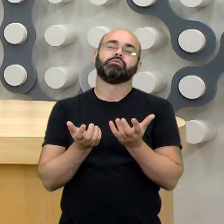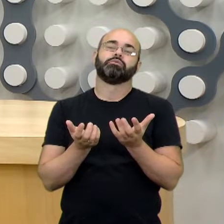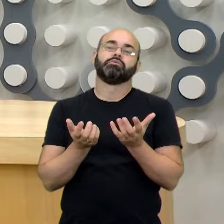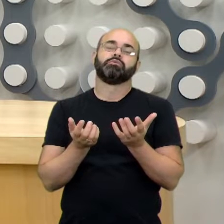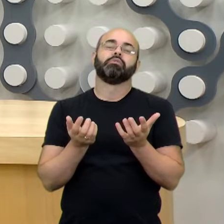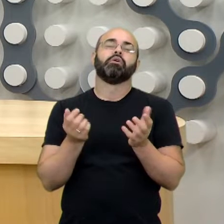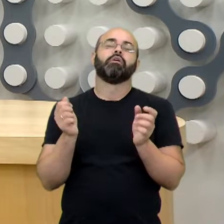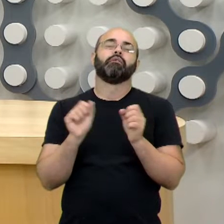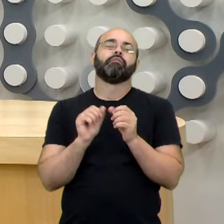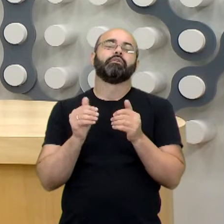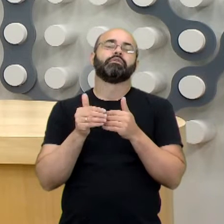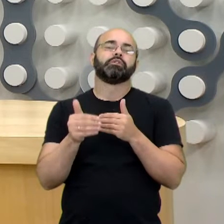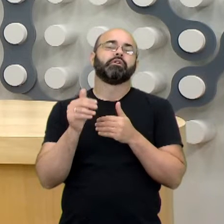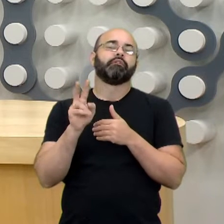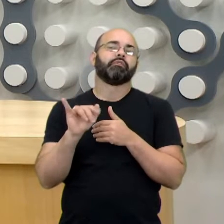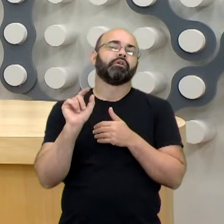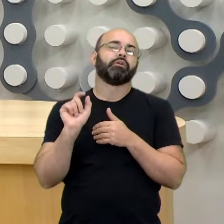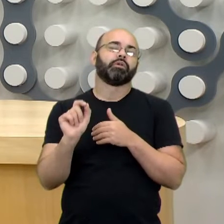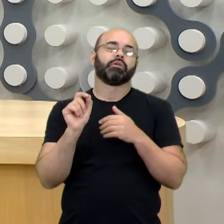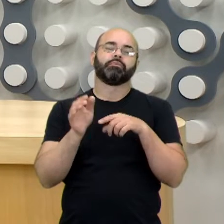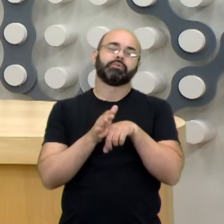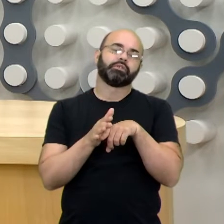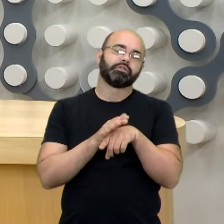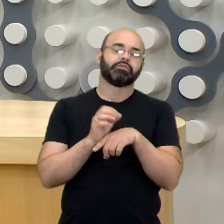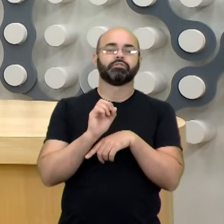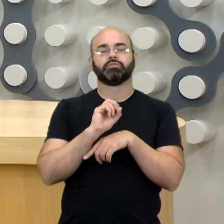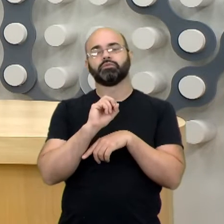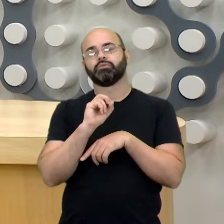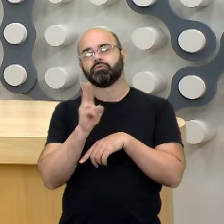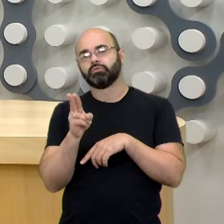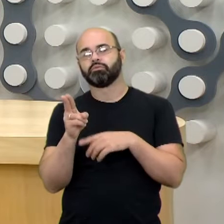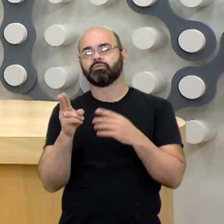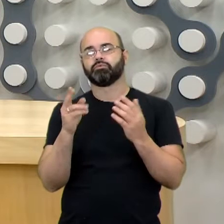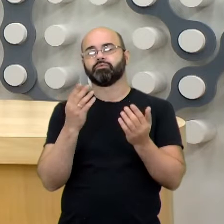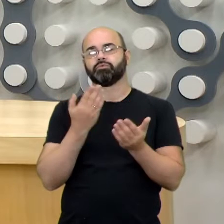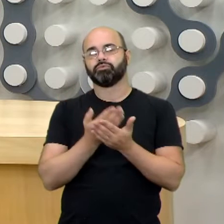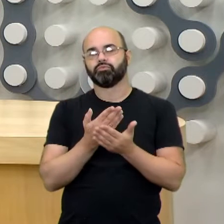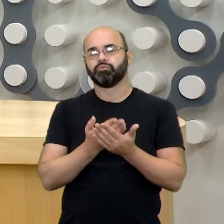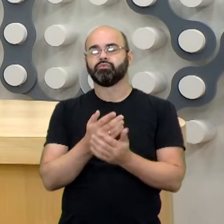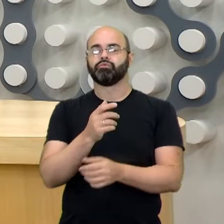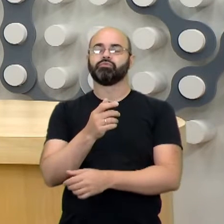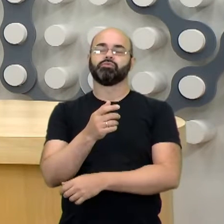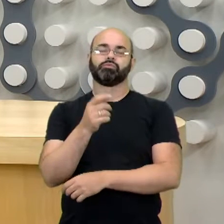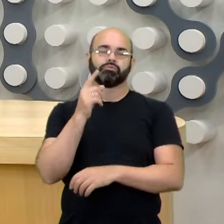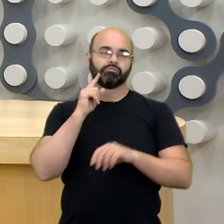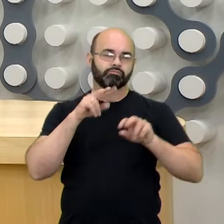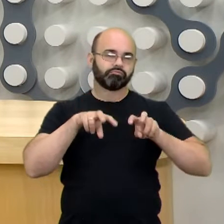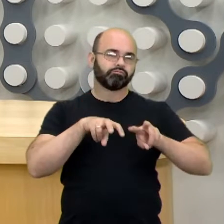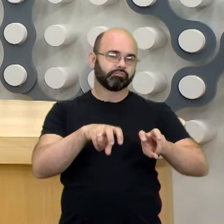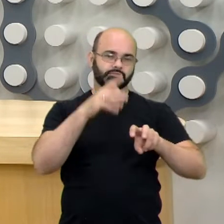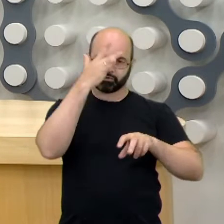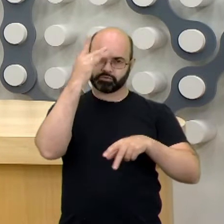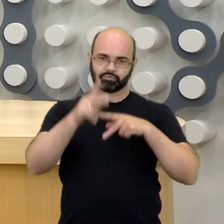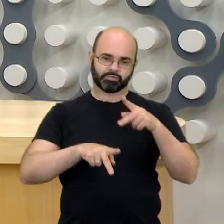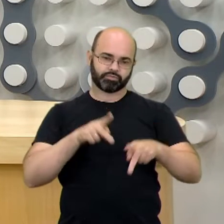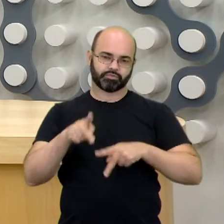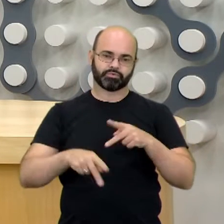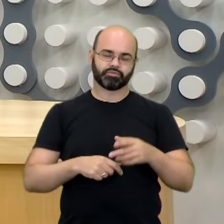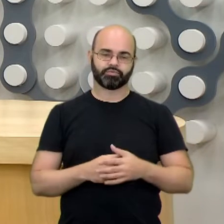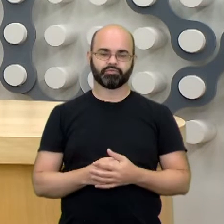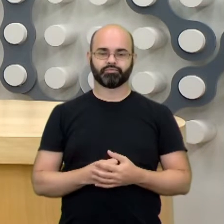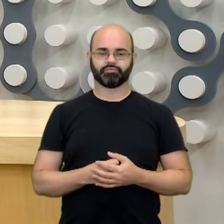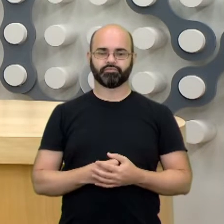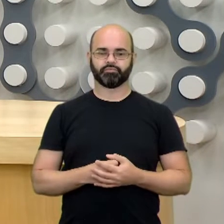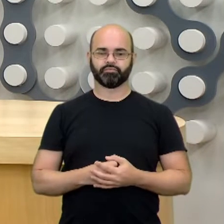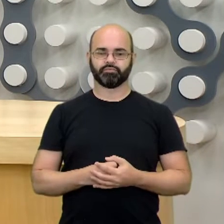feito, né, através de pesquisas ou através aí de estudos e análises sobre a população. E aí eu não coloquei